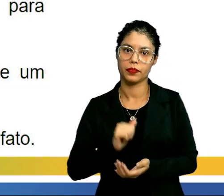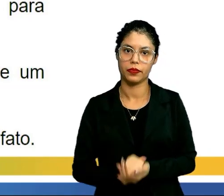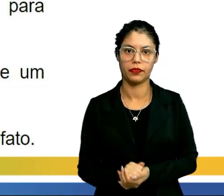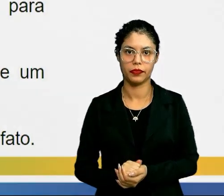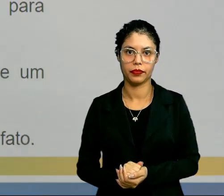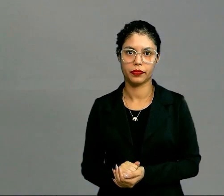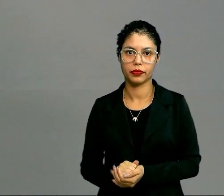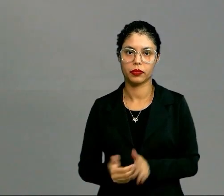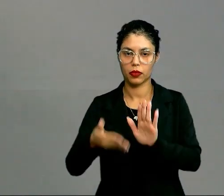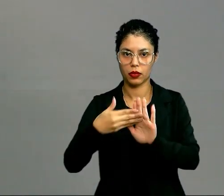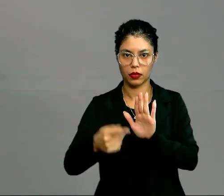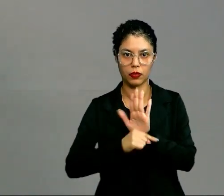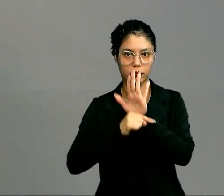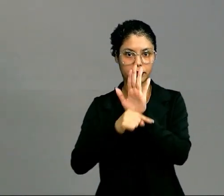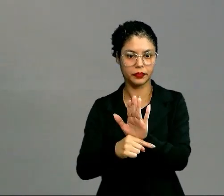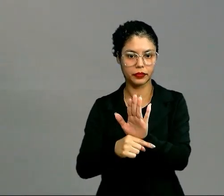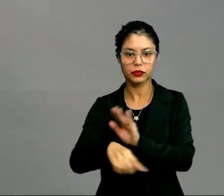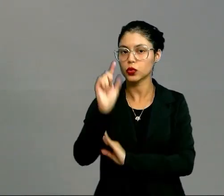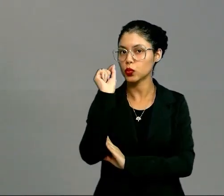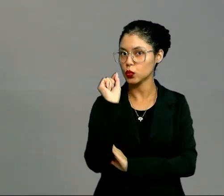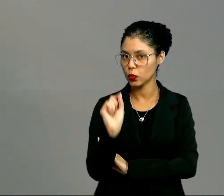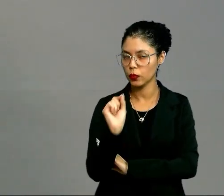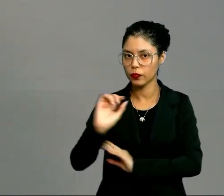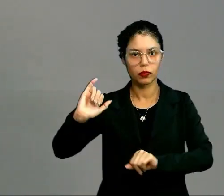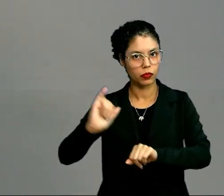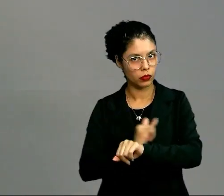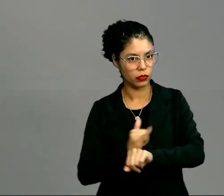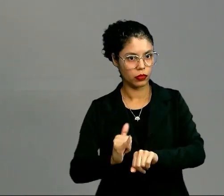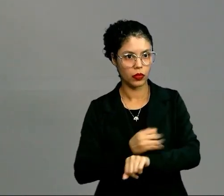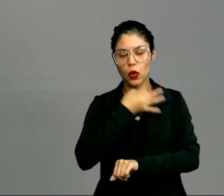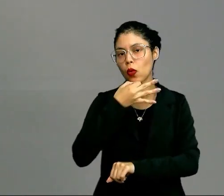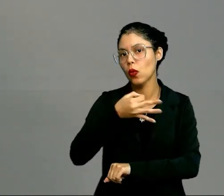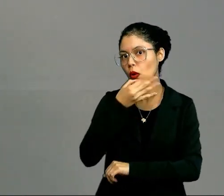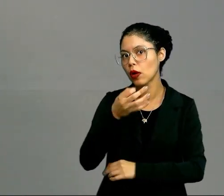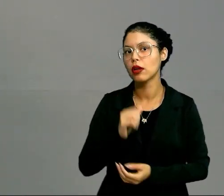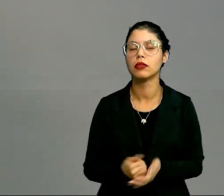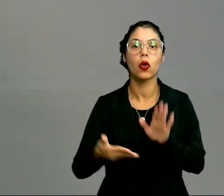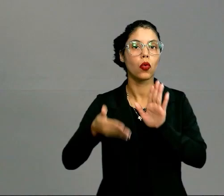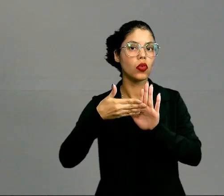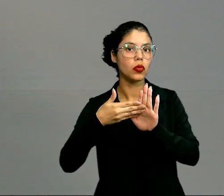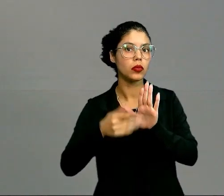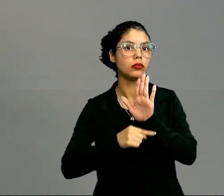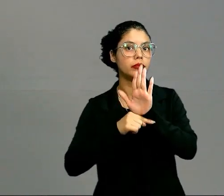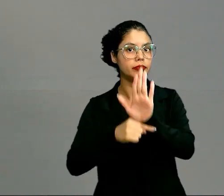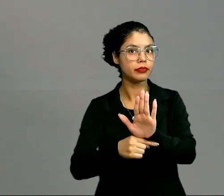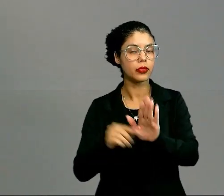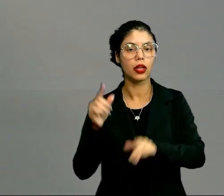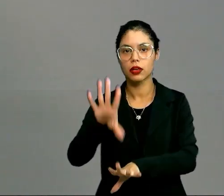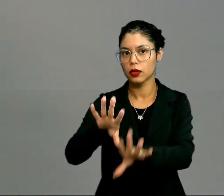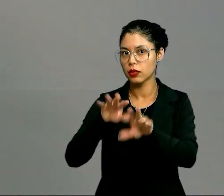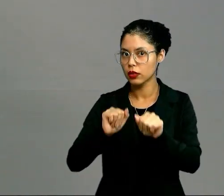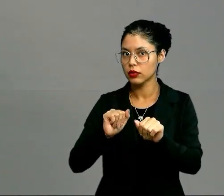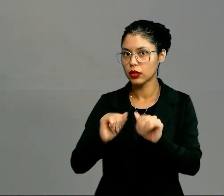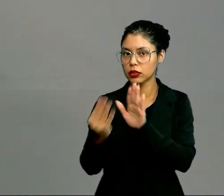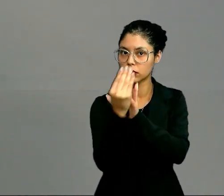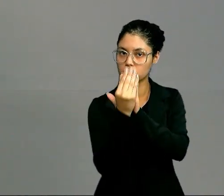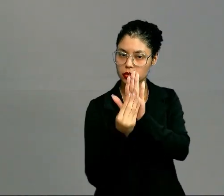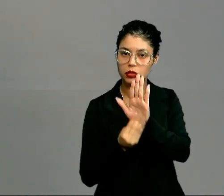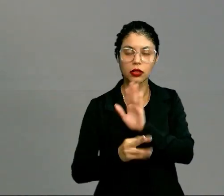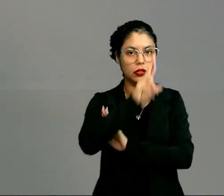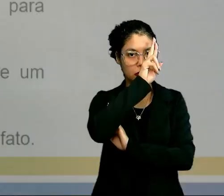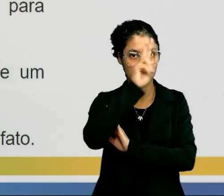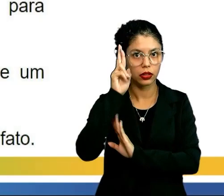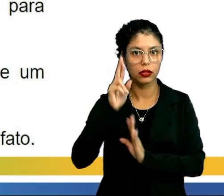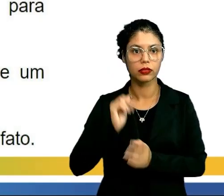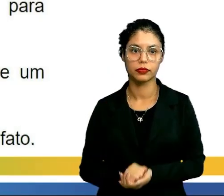por comprovação. O que seria uma estratégia argumentativa por comprovação? Eu pego dados